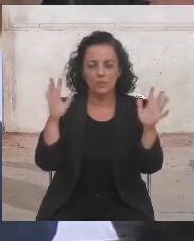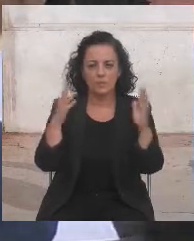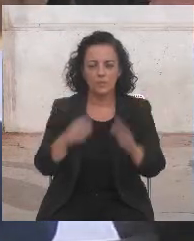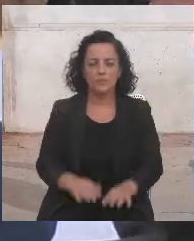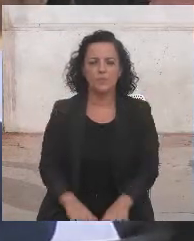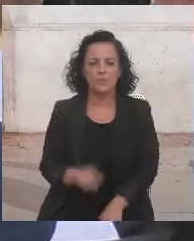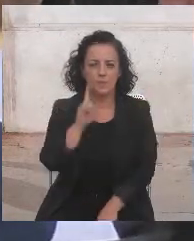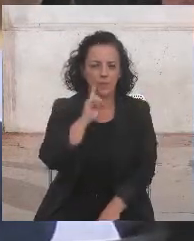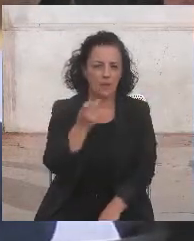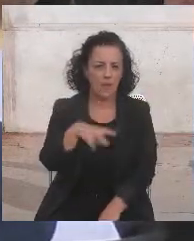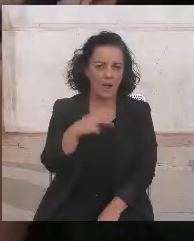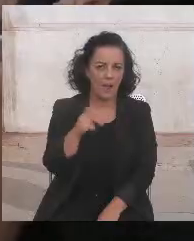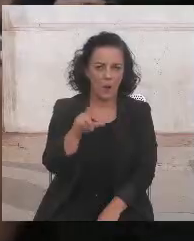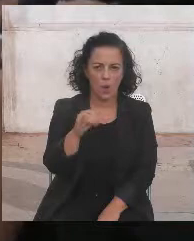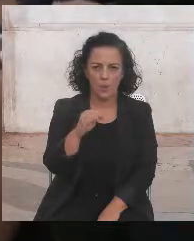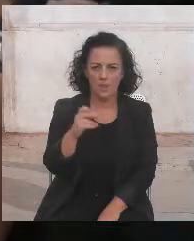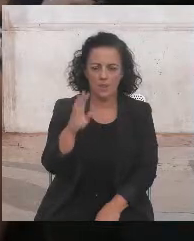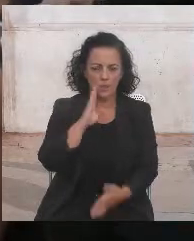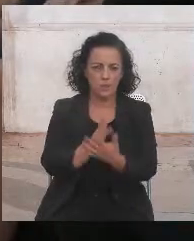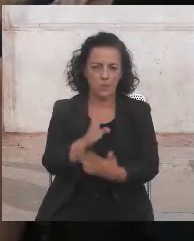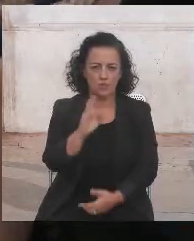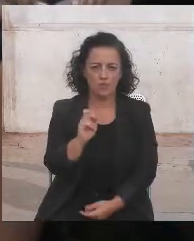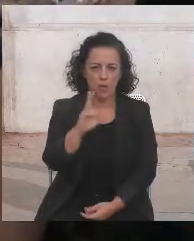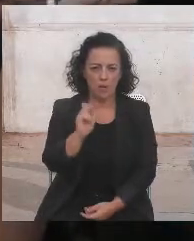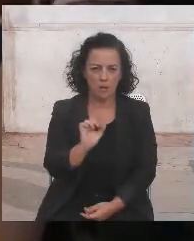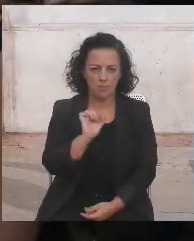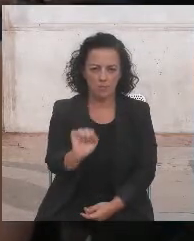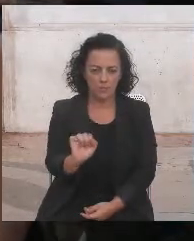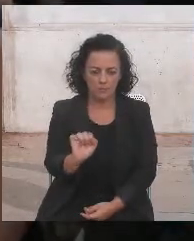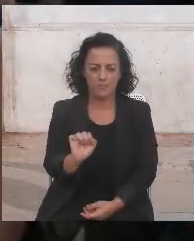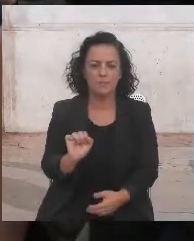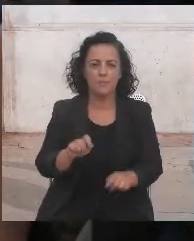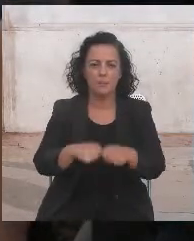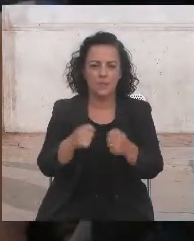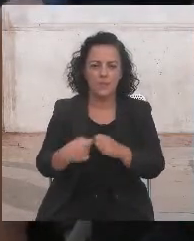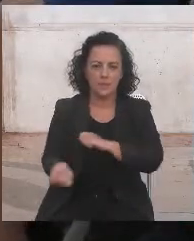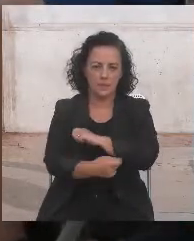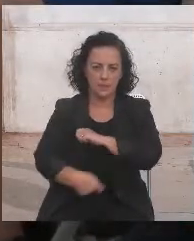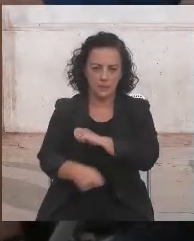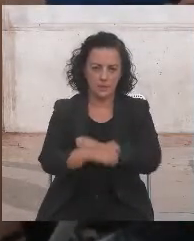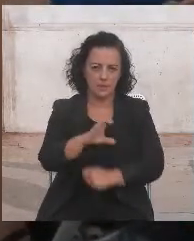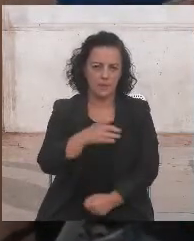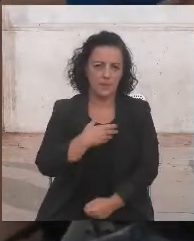Ana Luísa Soares Jara, Coligação Democrática Unitária.